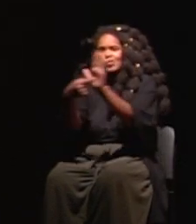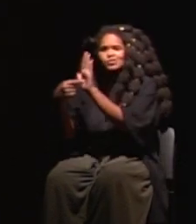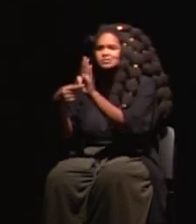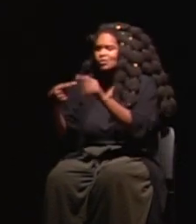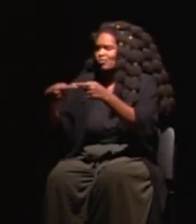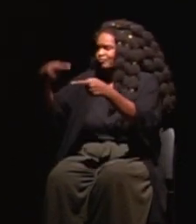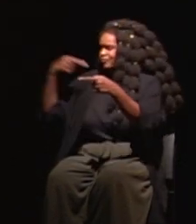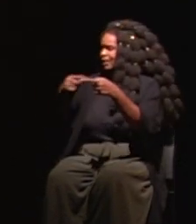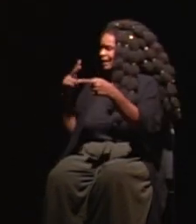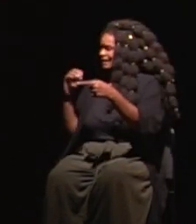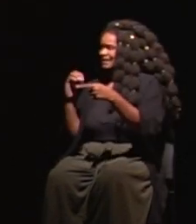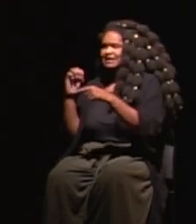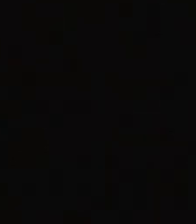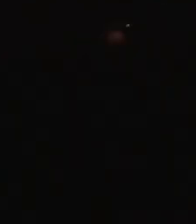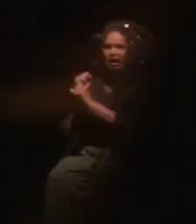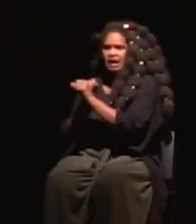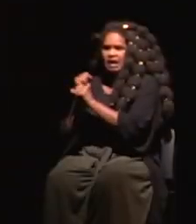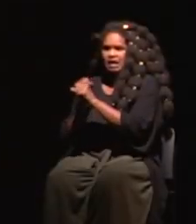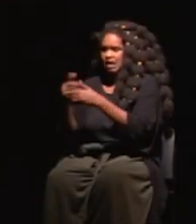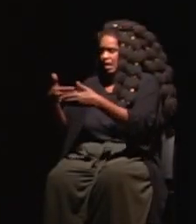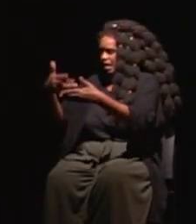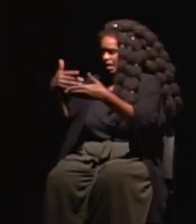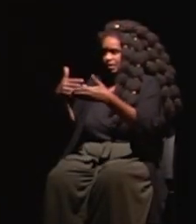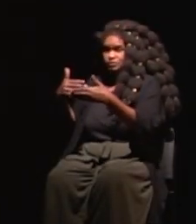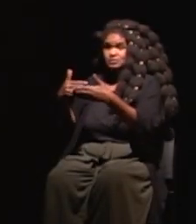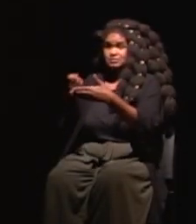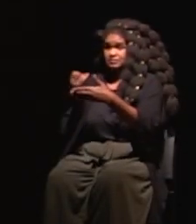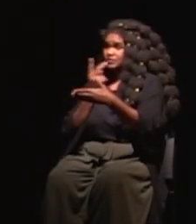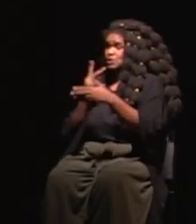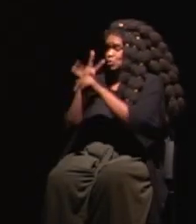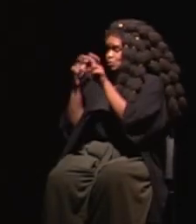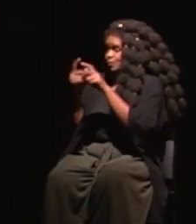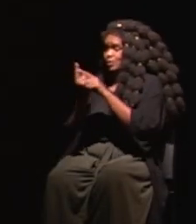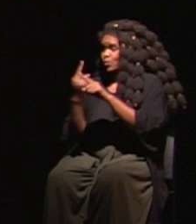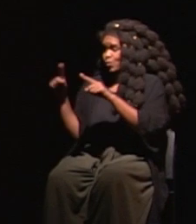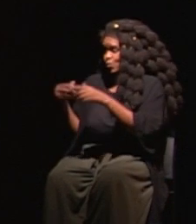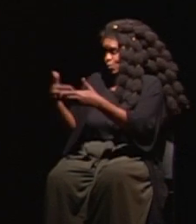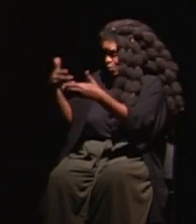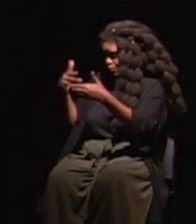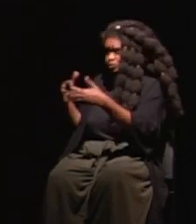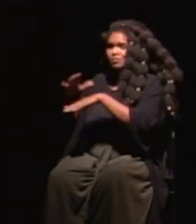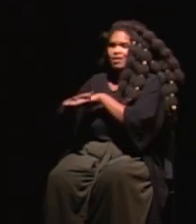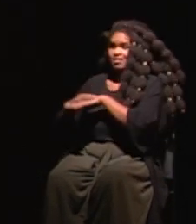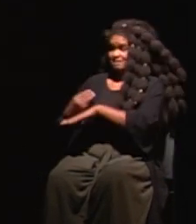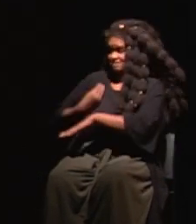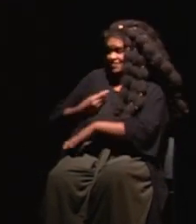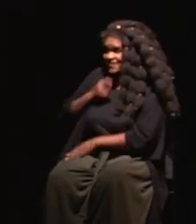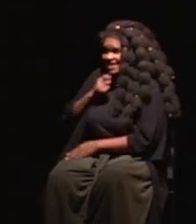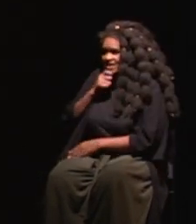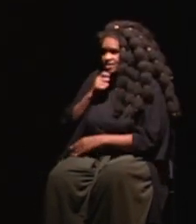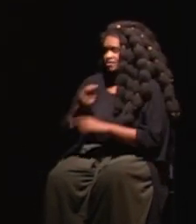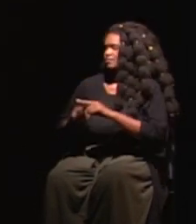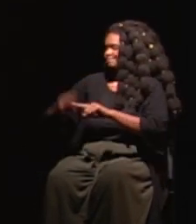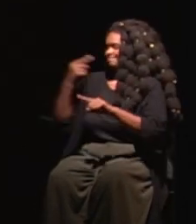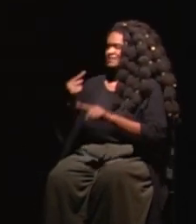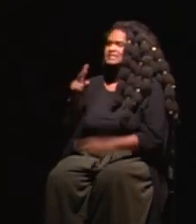última exposição póstuma, e se a gente contar da última exposição que ele organizou em vida, há mais de 50